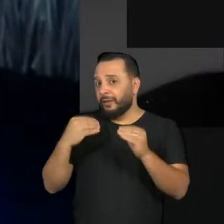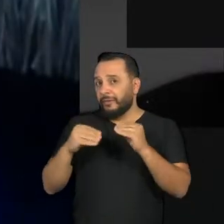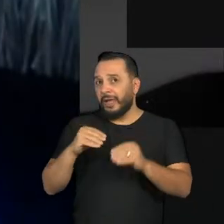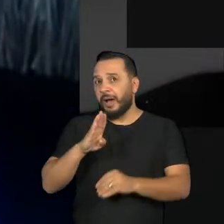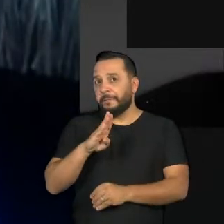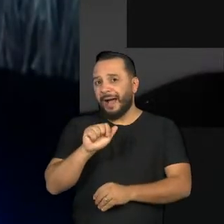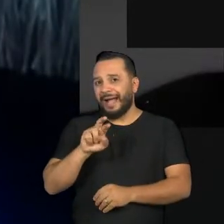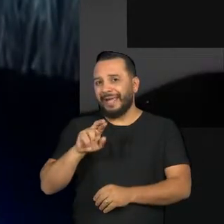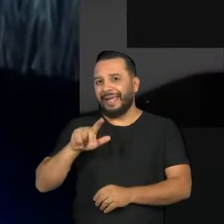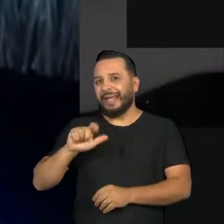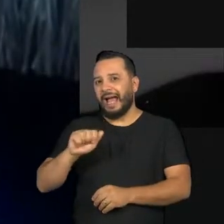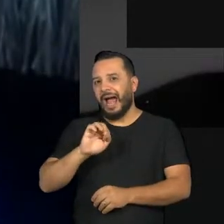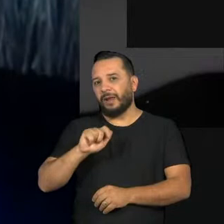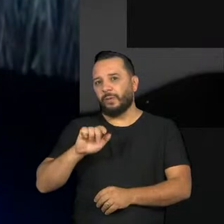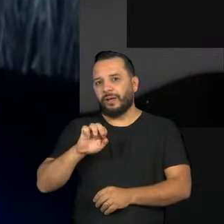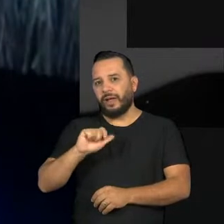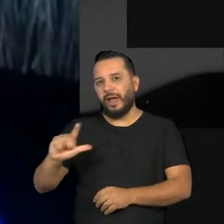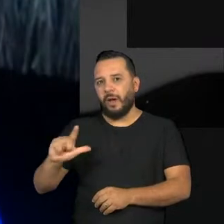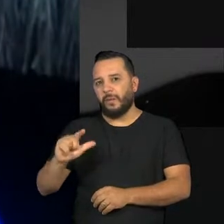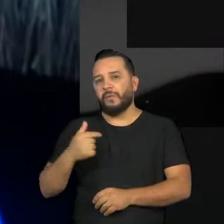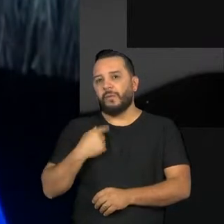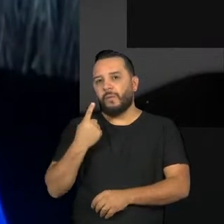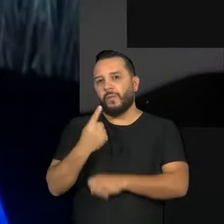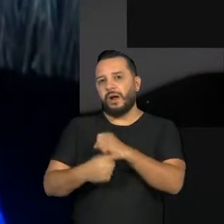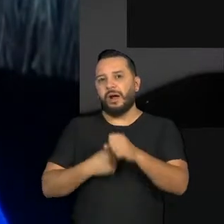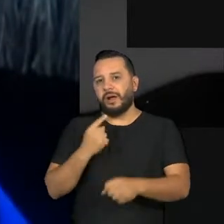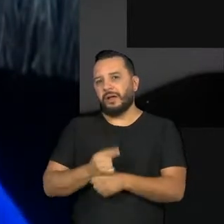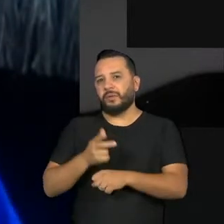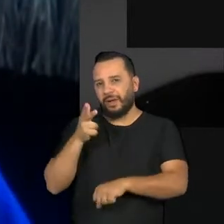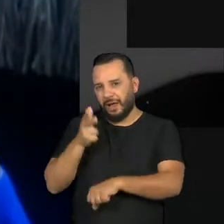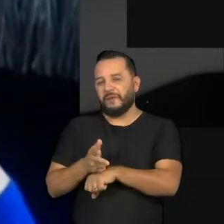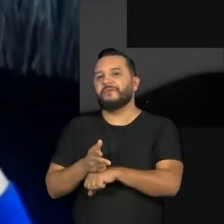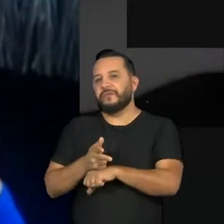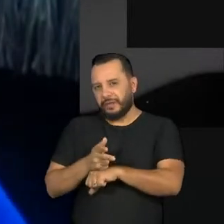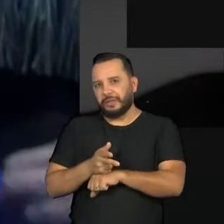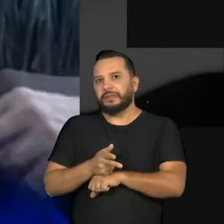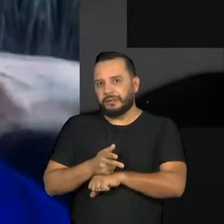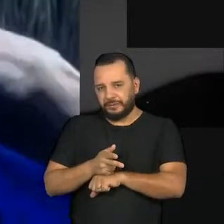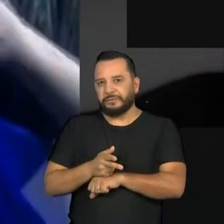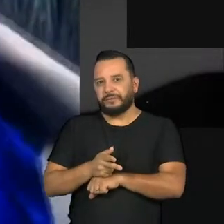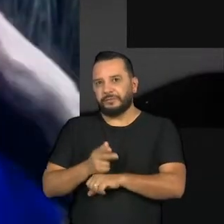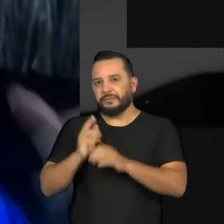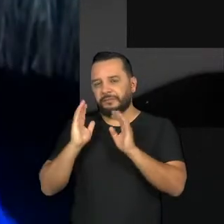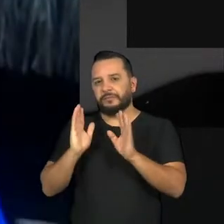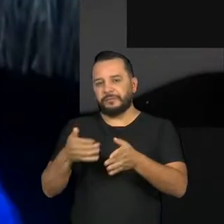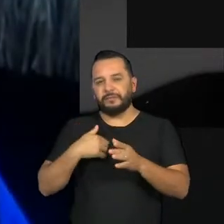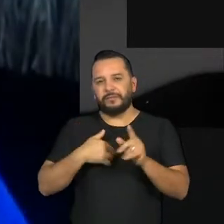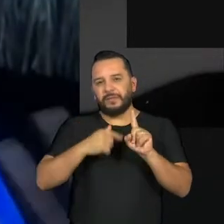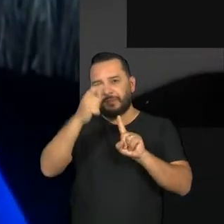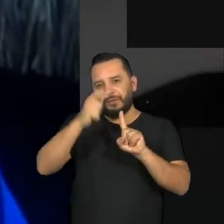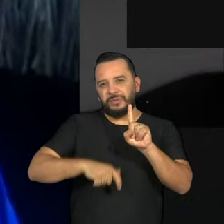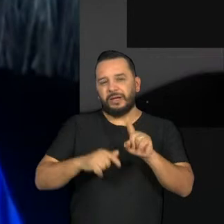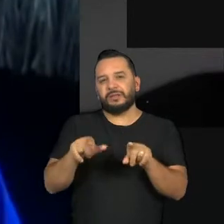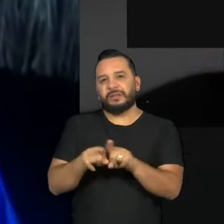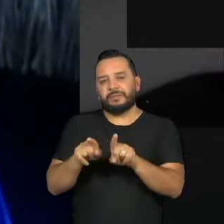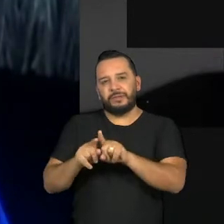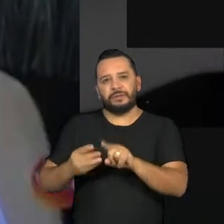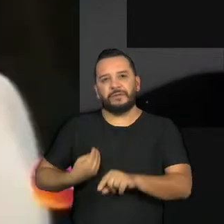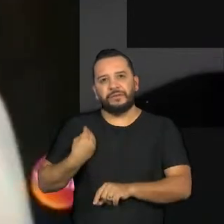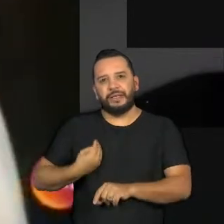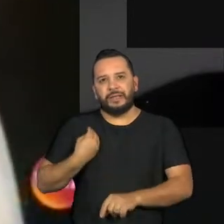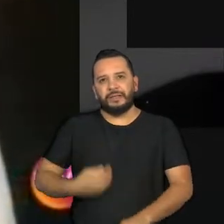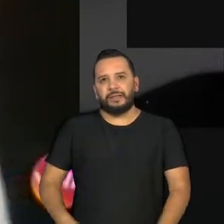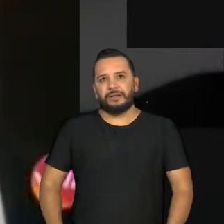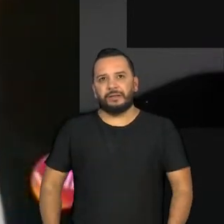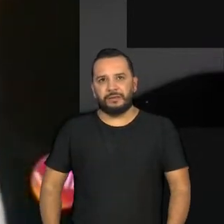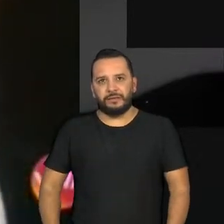convivemos 1 ano gravando, e assim com uma proximidade muito grande dos nossos personagens, e a nossa vida também, nosso cotidiano.